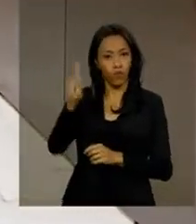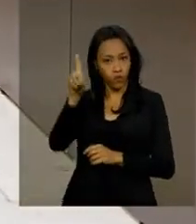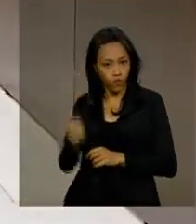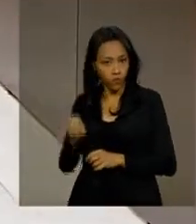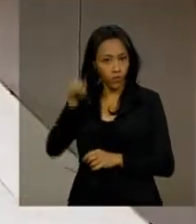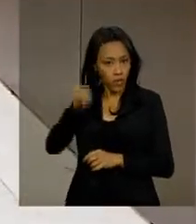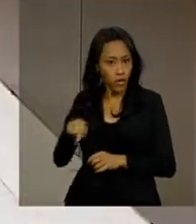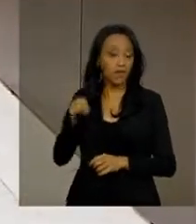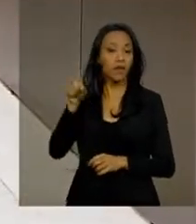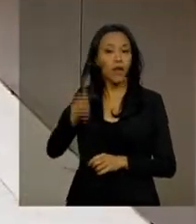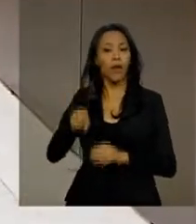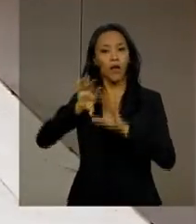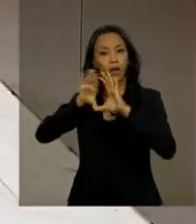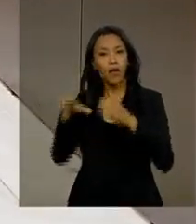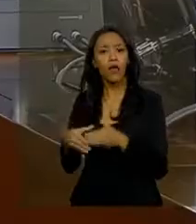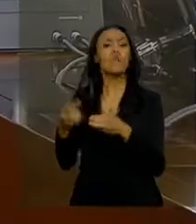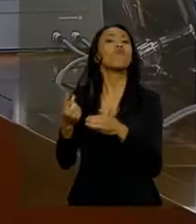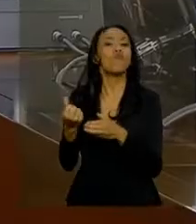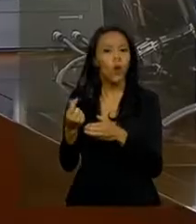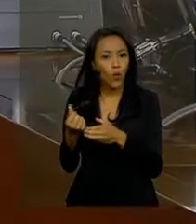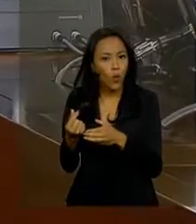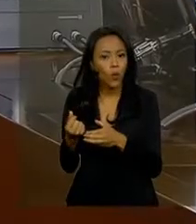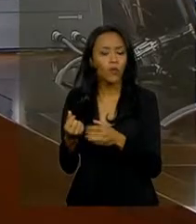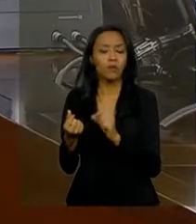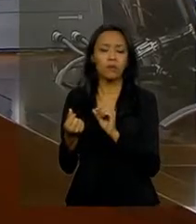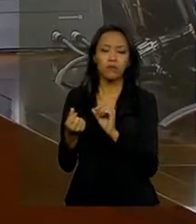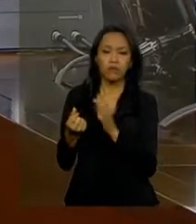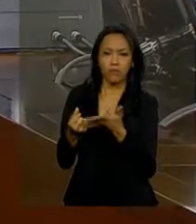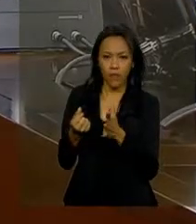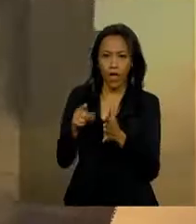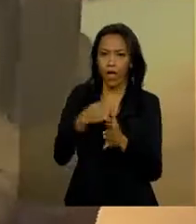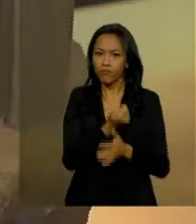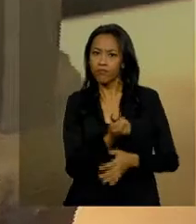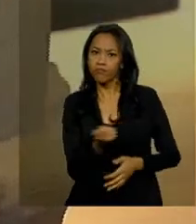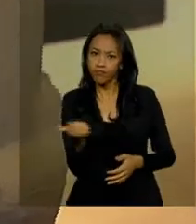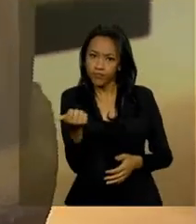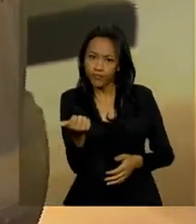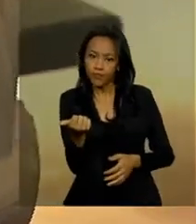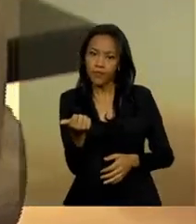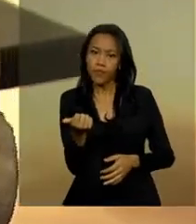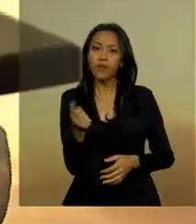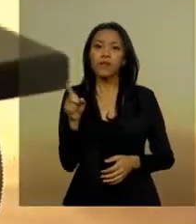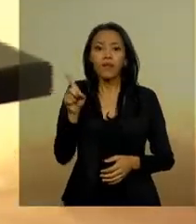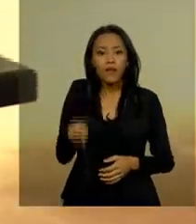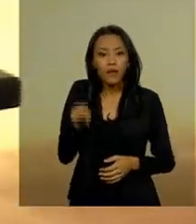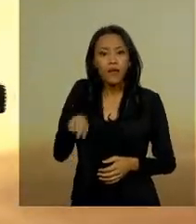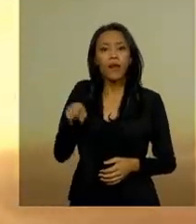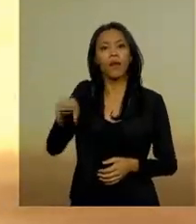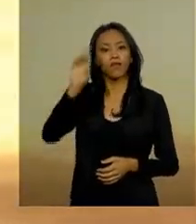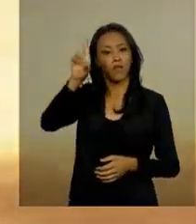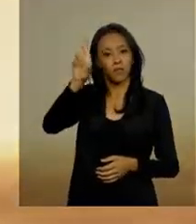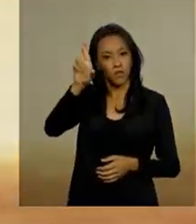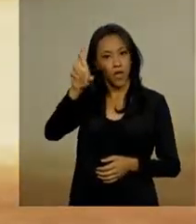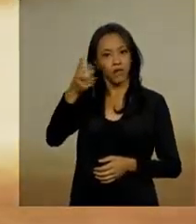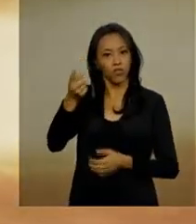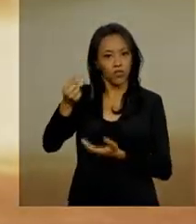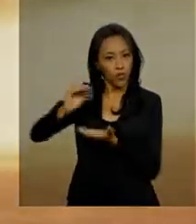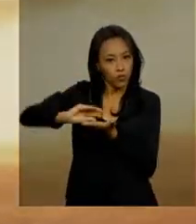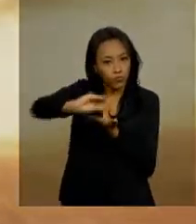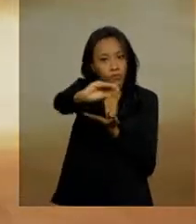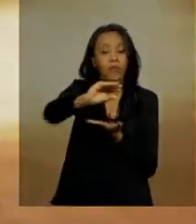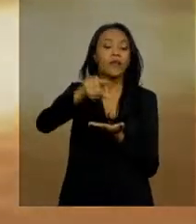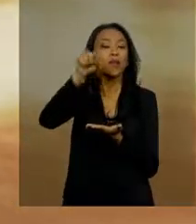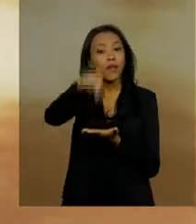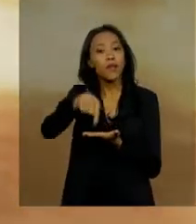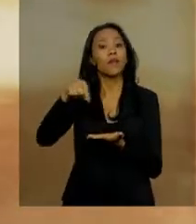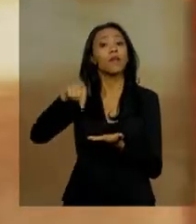seriam formados por um valor inicial geralmente uma doação que ficaria destinado à instituição cultural e os rendimentos do